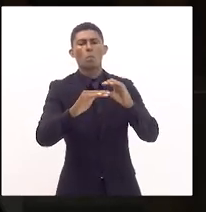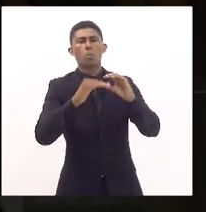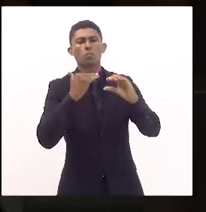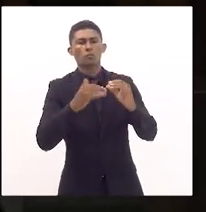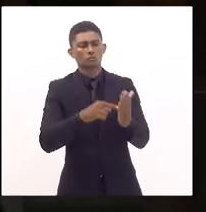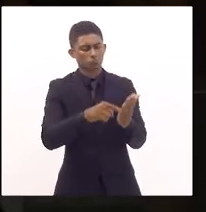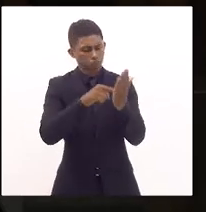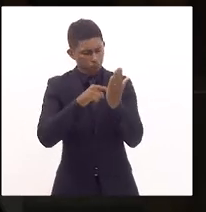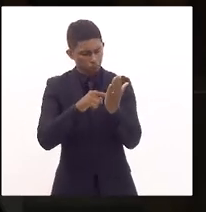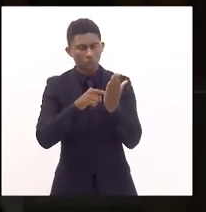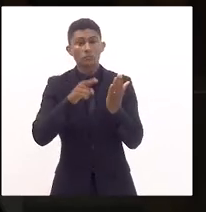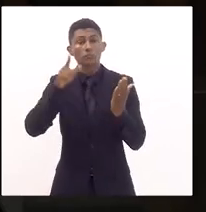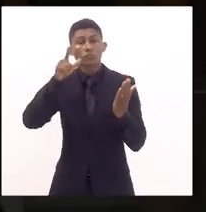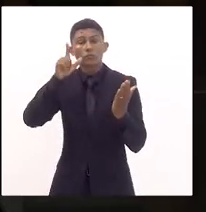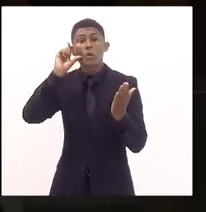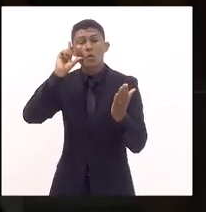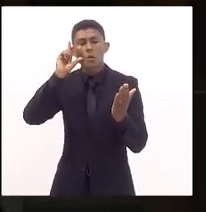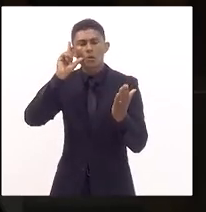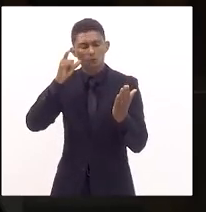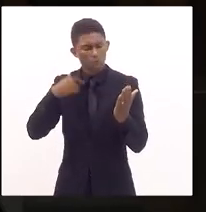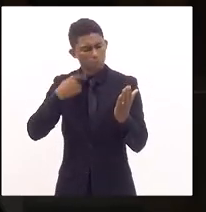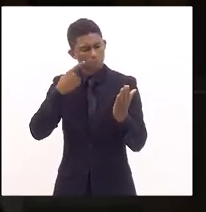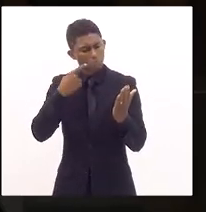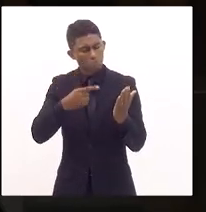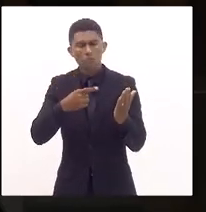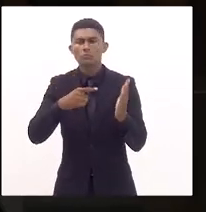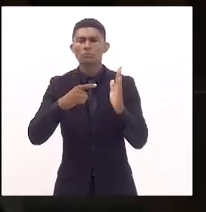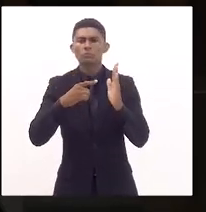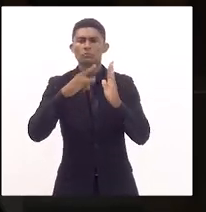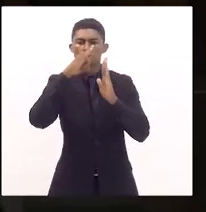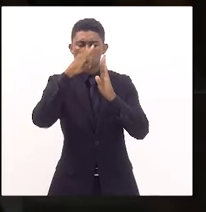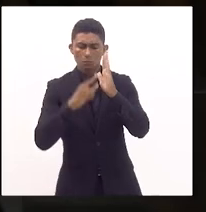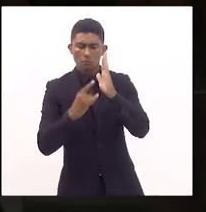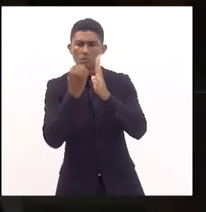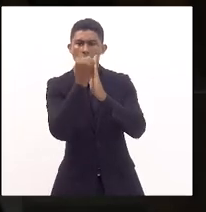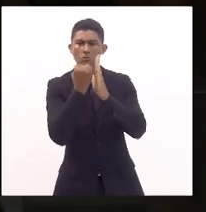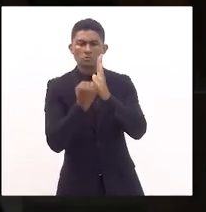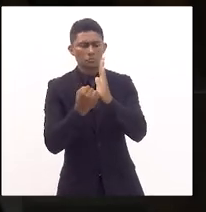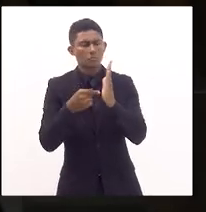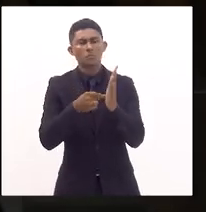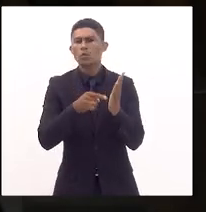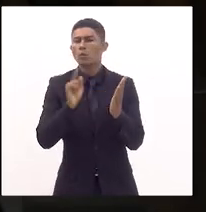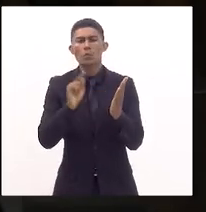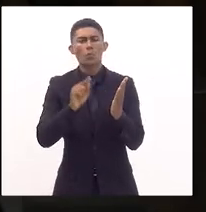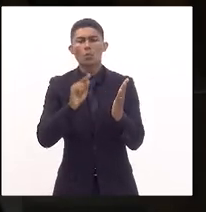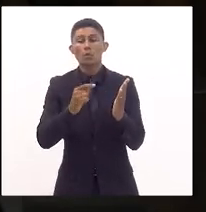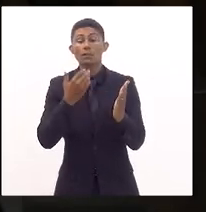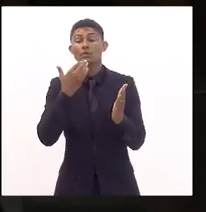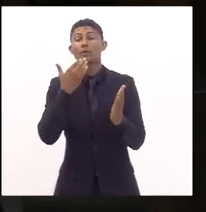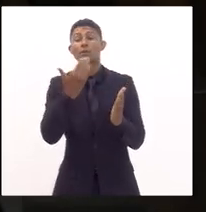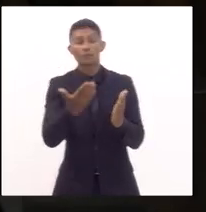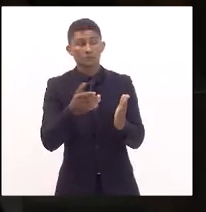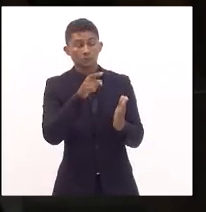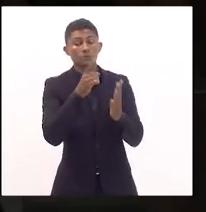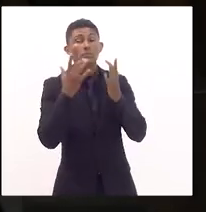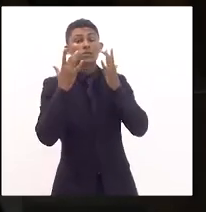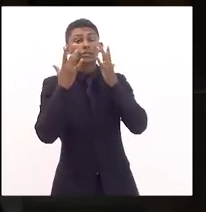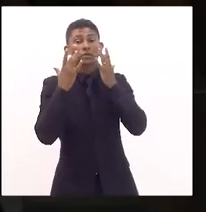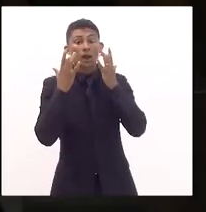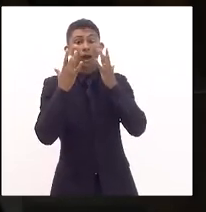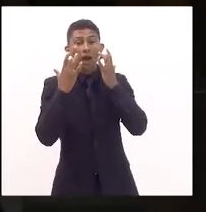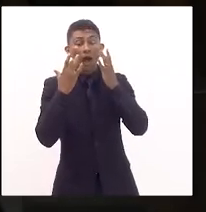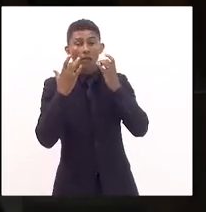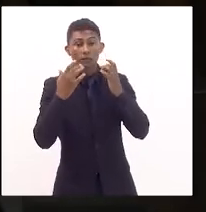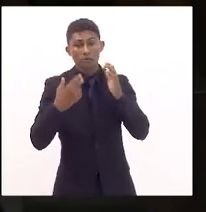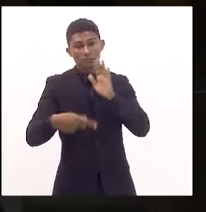ontem, mostrando um documento de solicitação ao Teatro Municipal